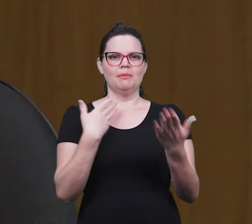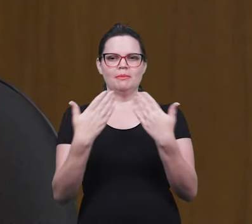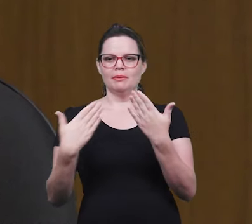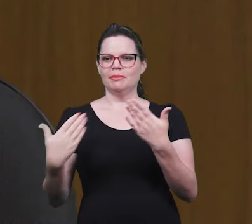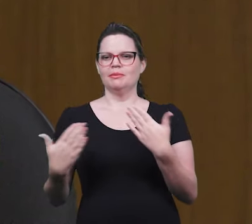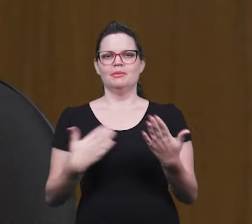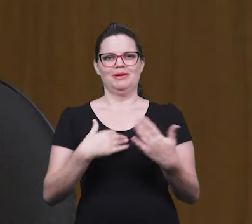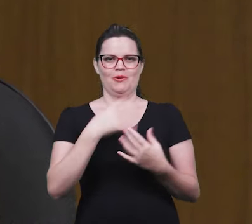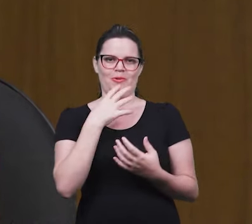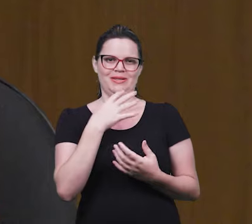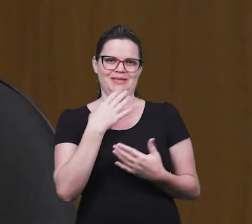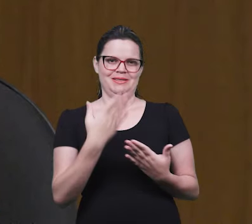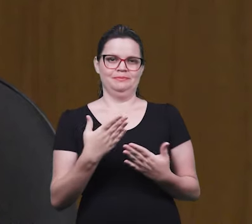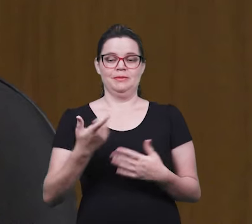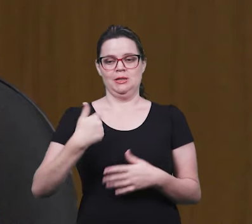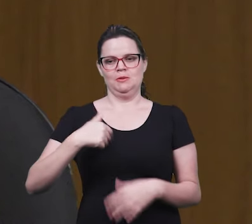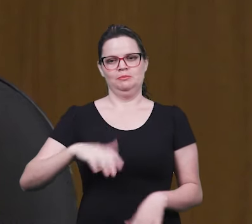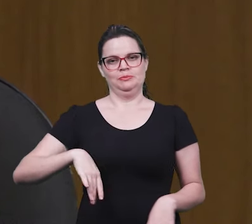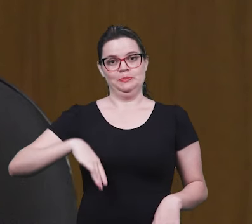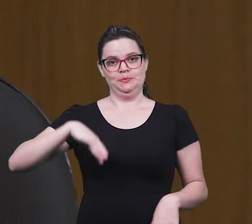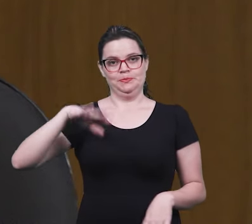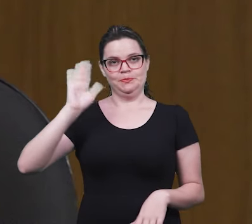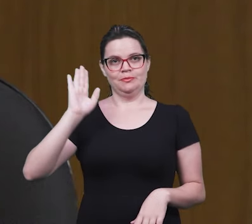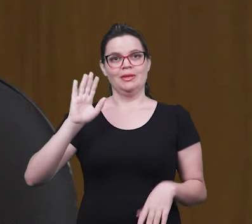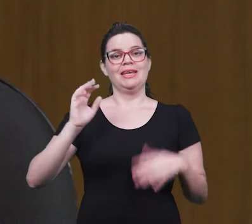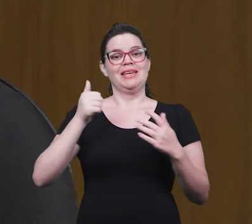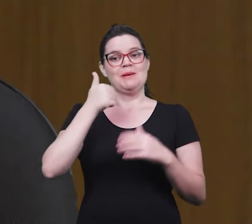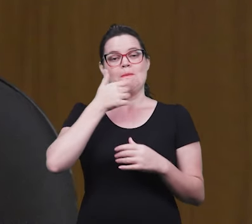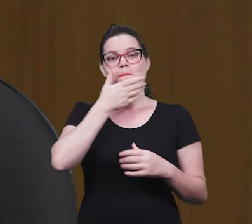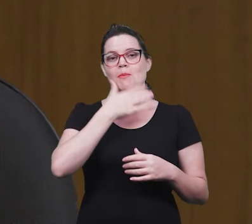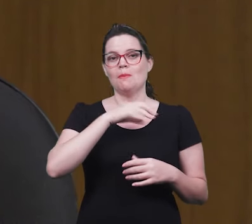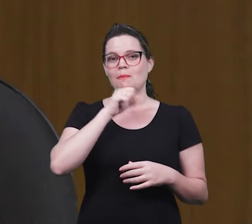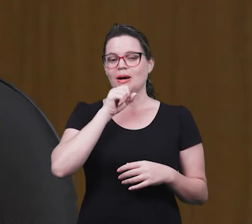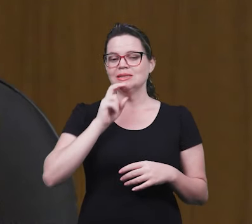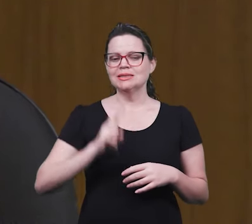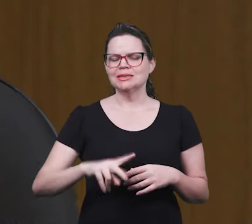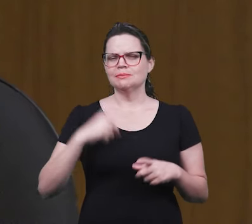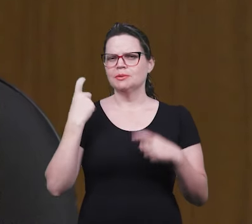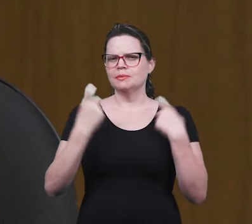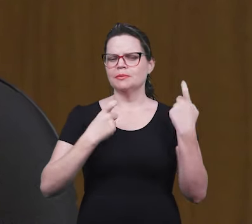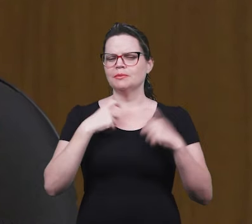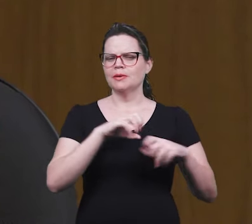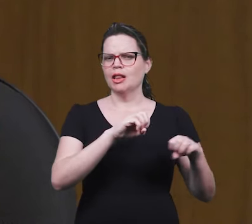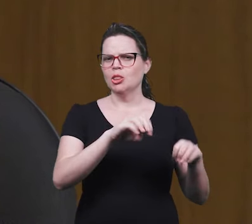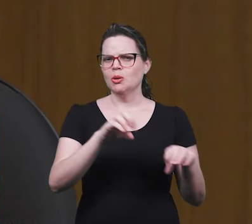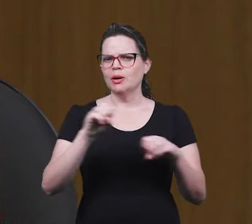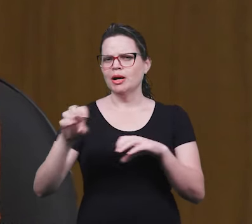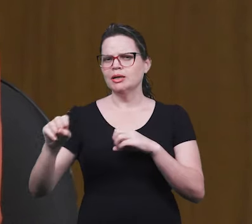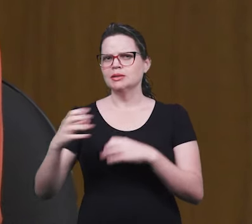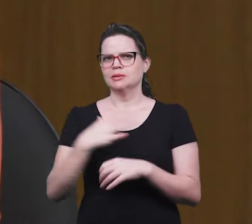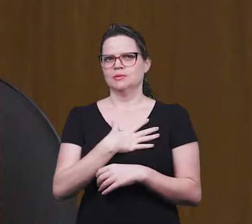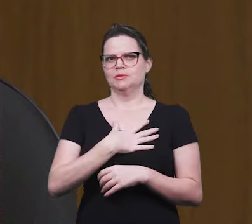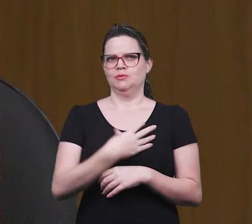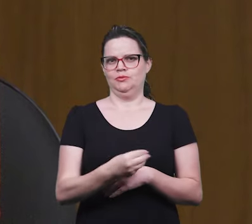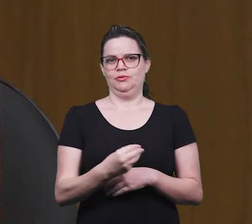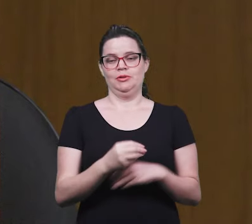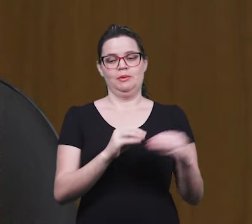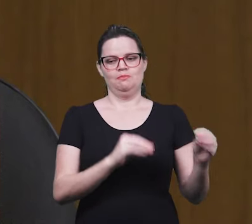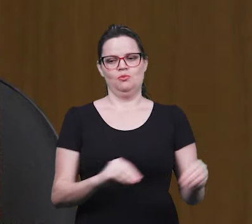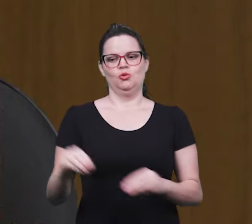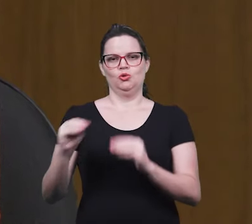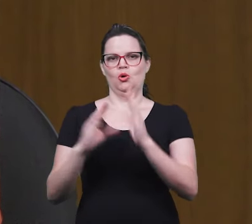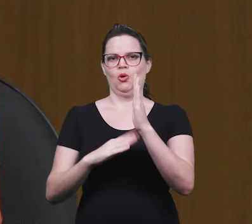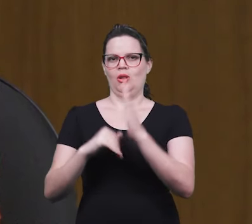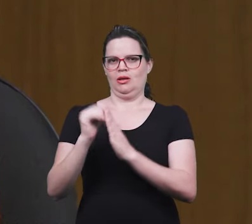fomos crescendo e papai sempre preocupado com a educação das crianças, dos filhos. Aí mudou para